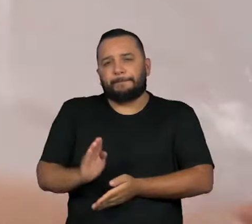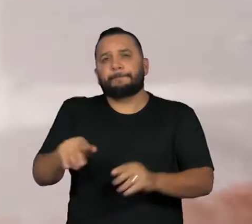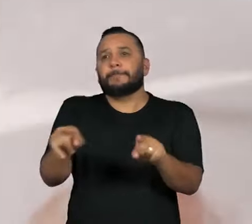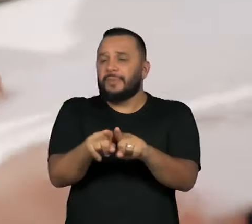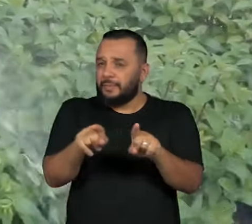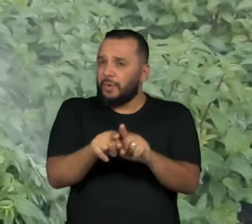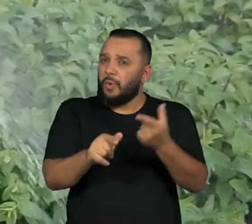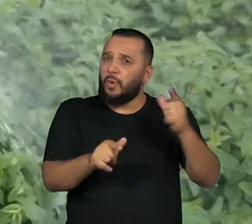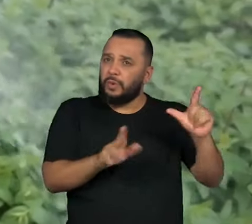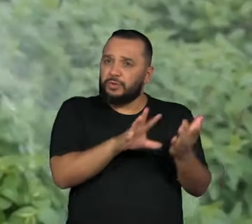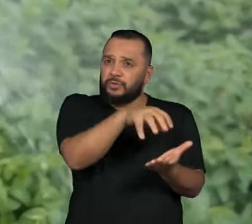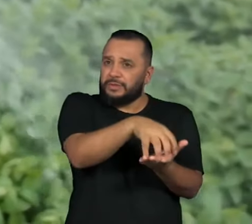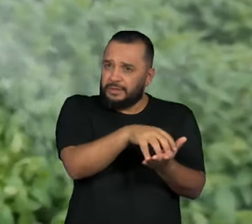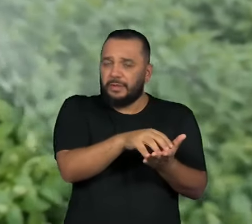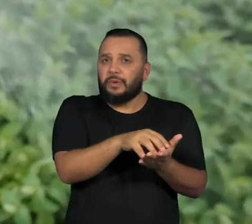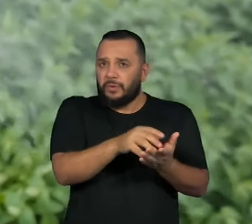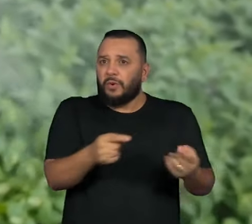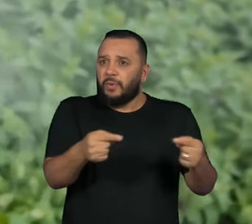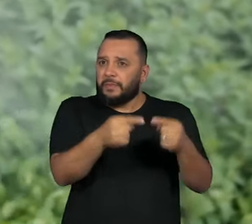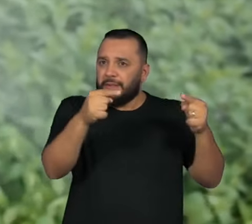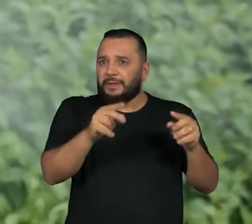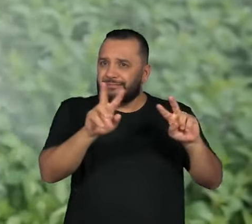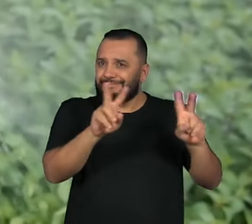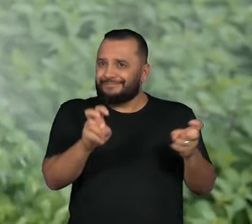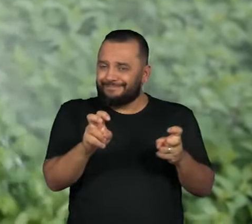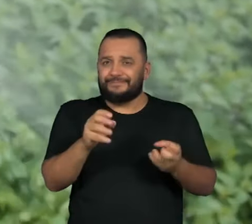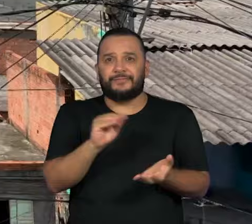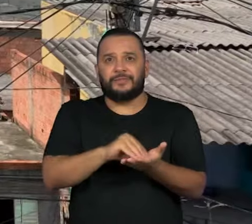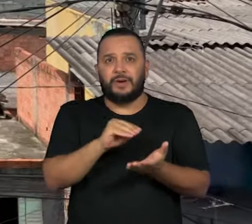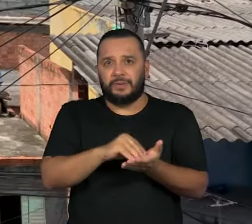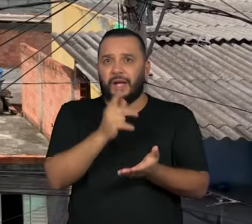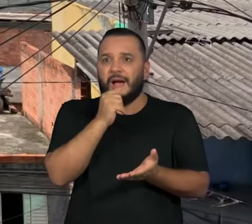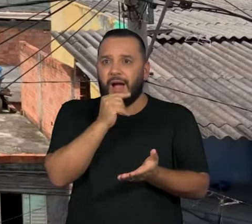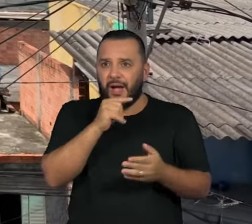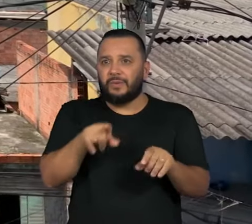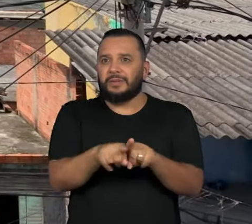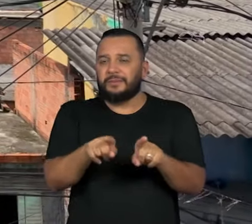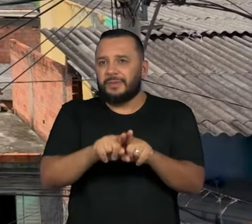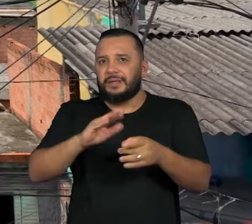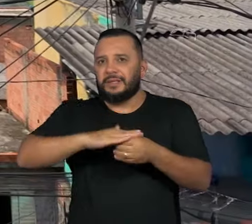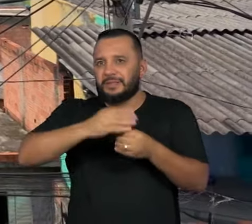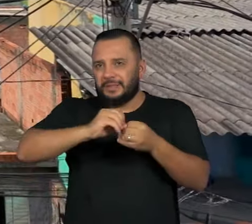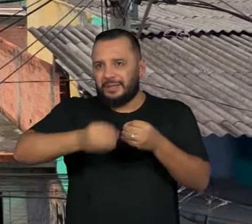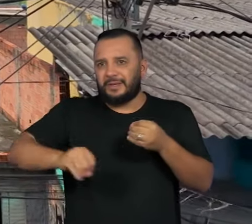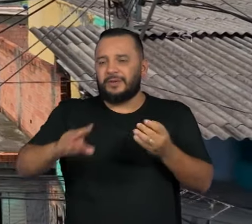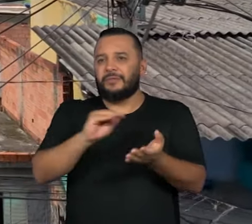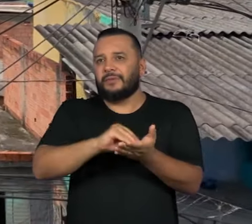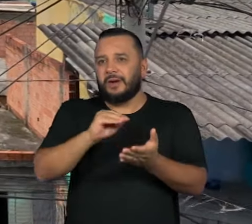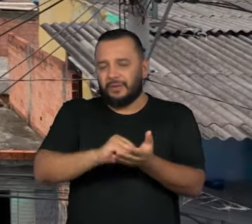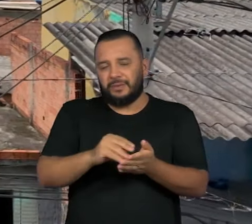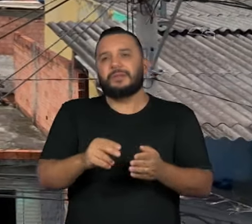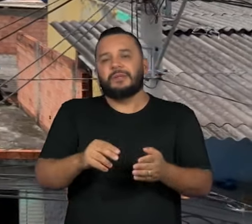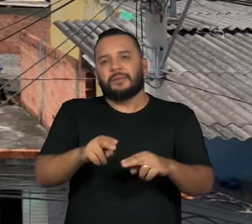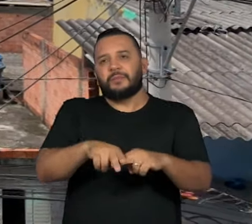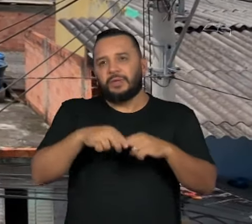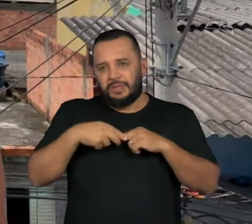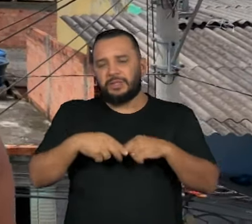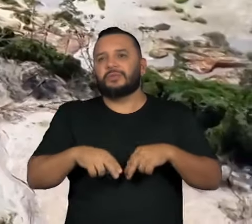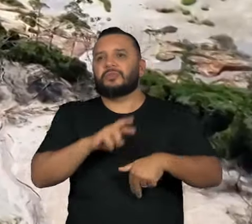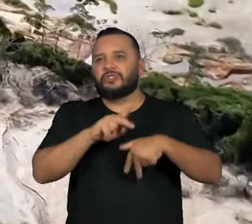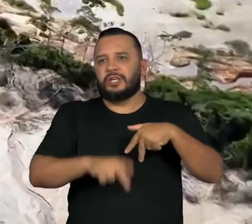ao tema. A falta de água e saneamento reforça a desigualdade social e de gênero na